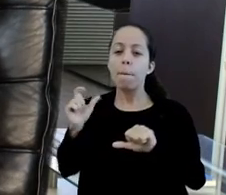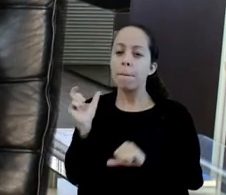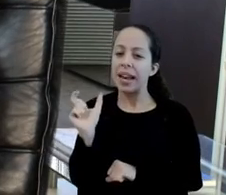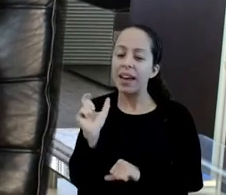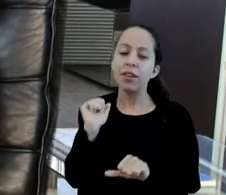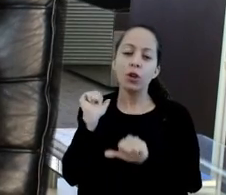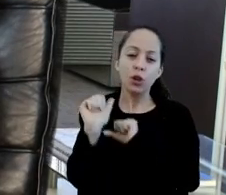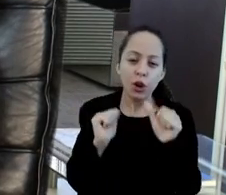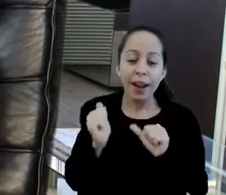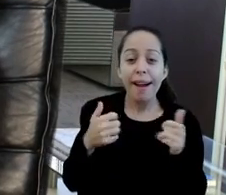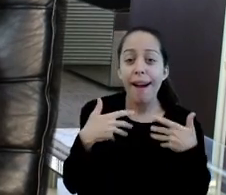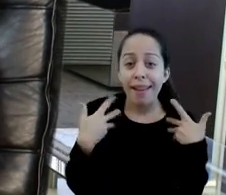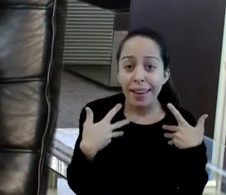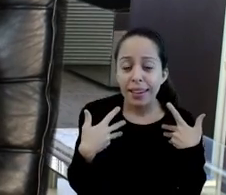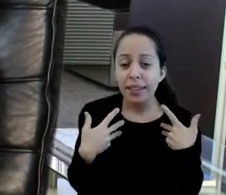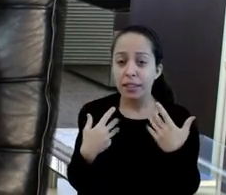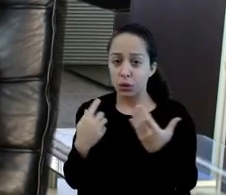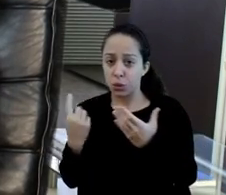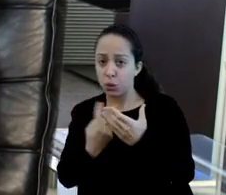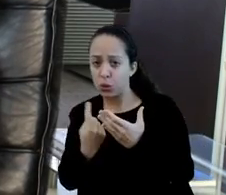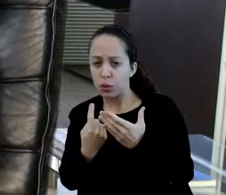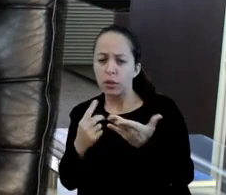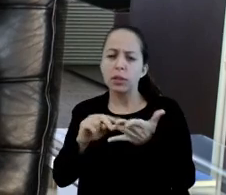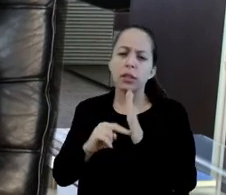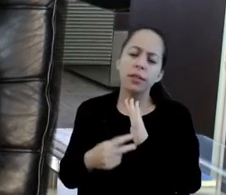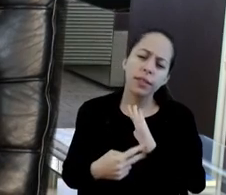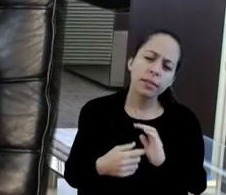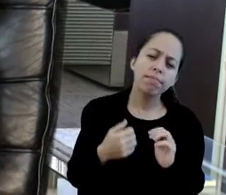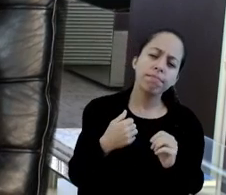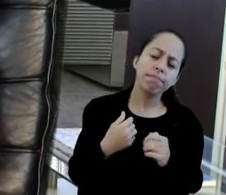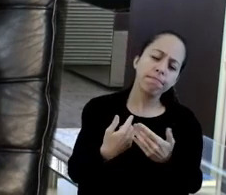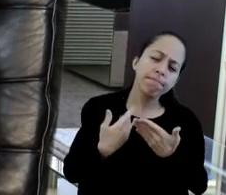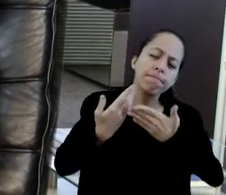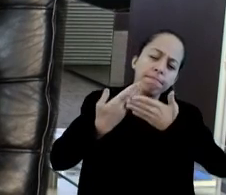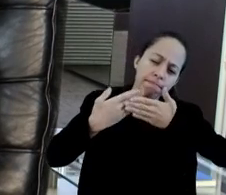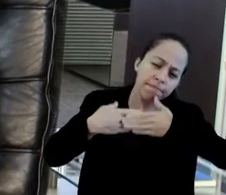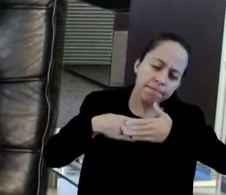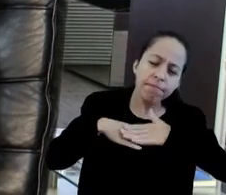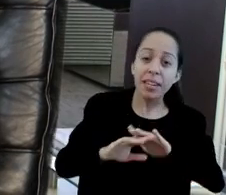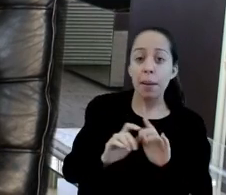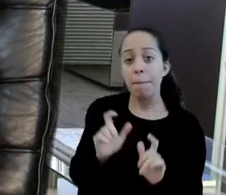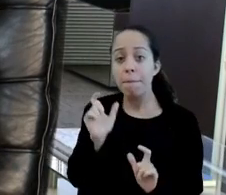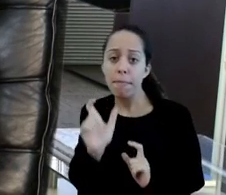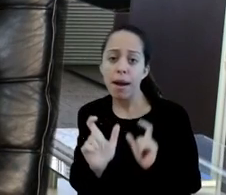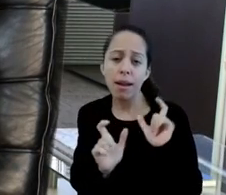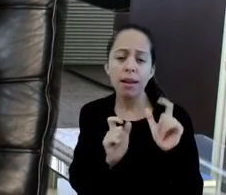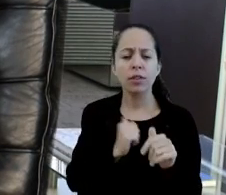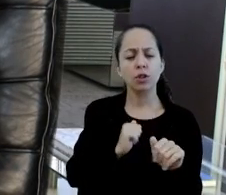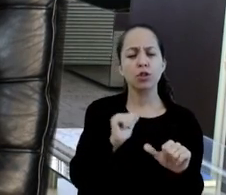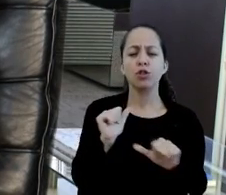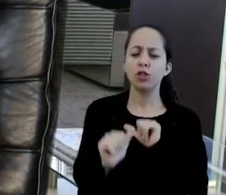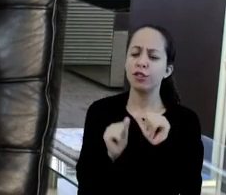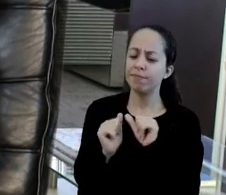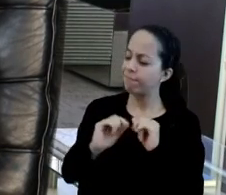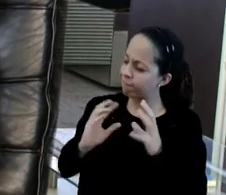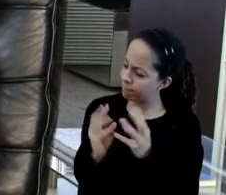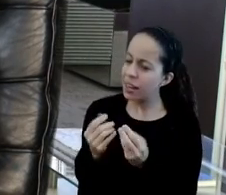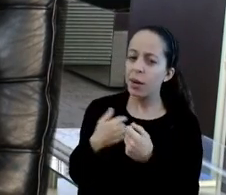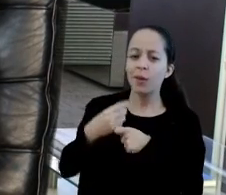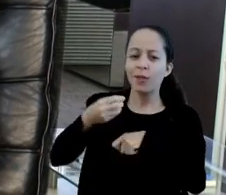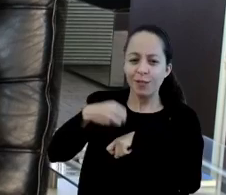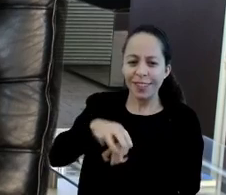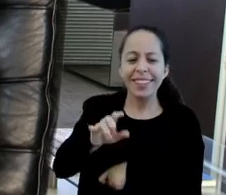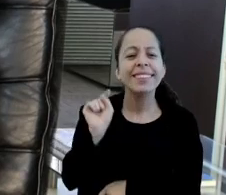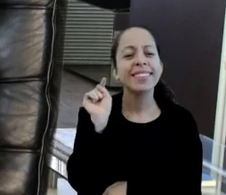por contentamento, e fui trocando as palavras ali, né? Então, o recado que eu queria dar era esse.